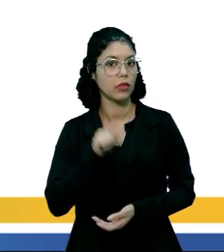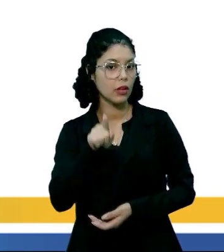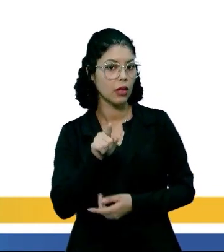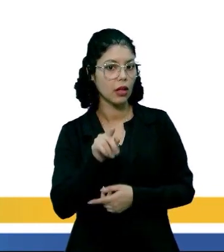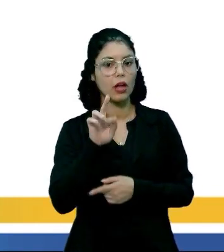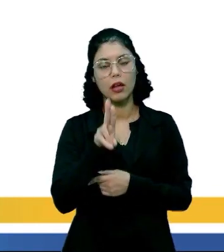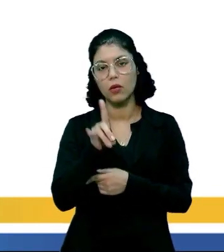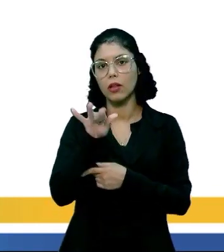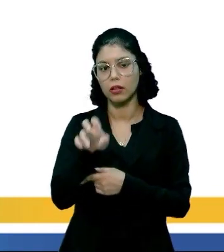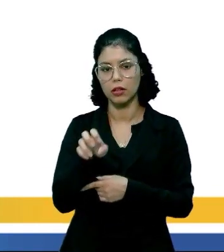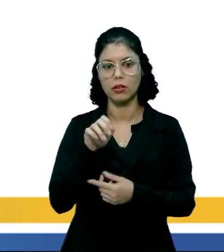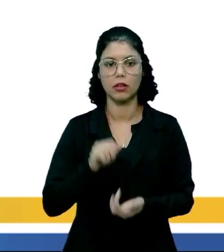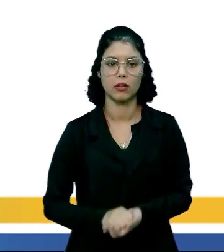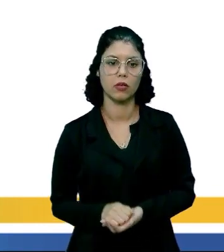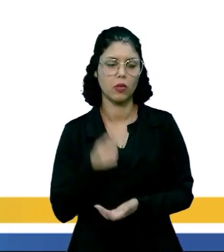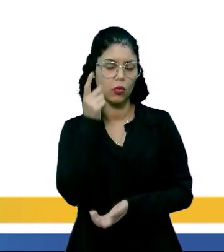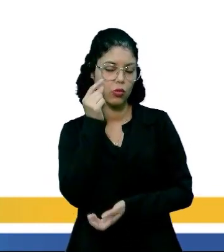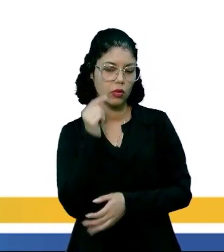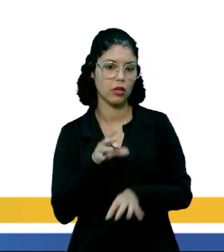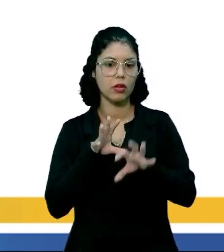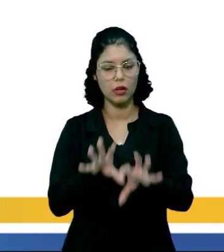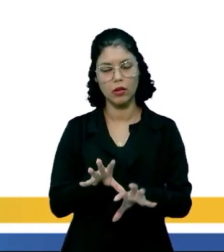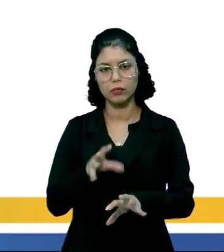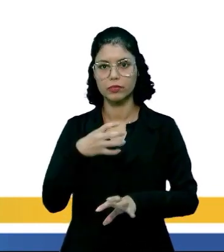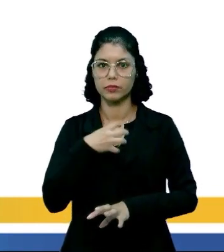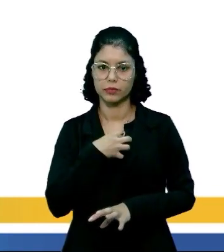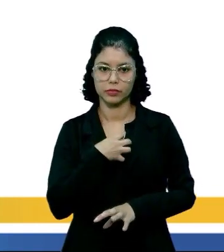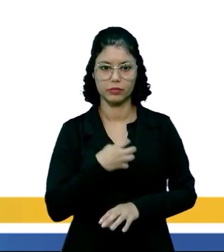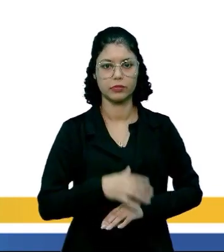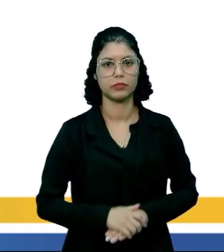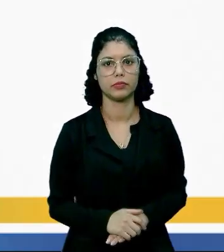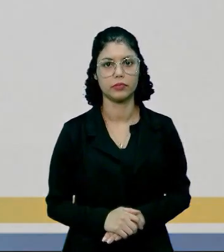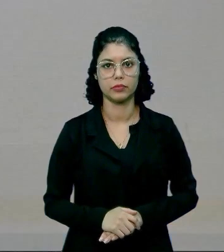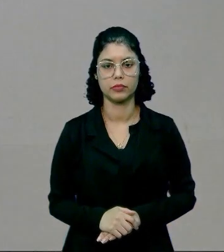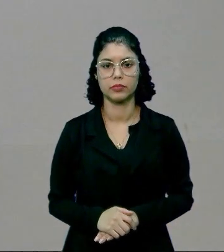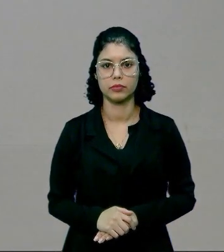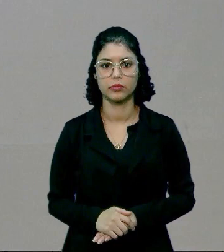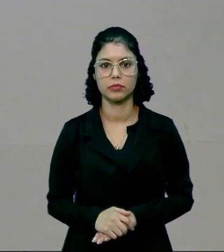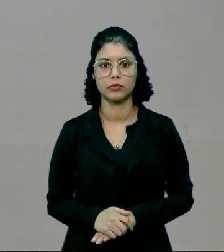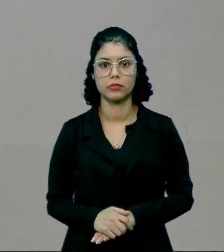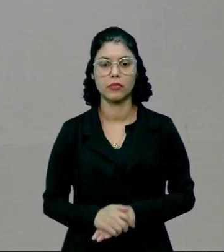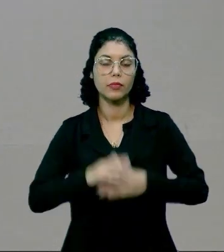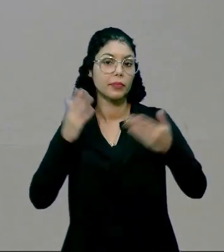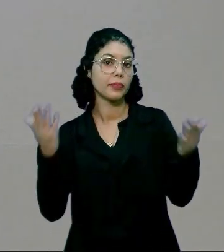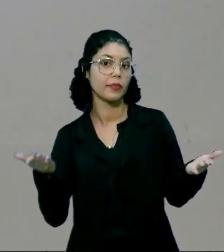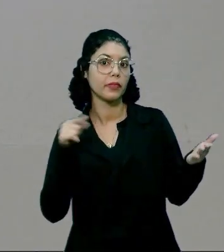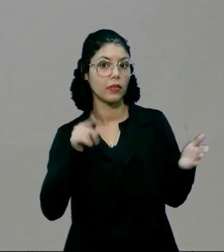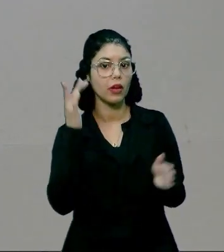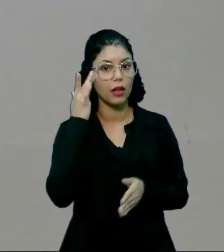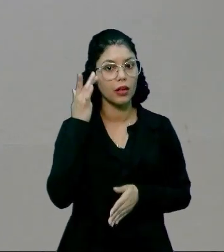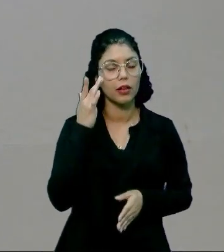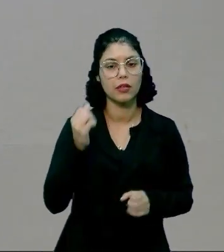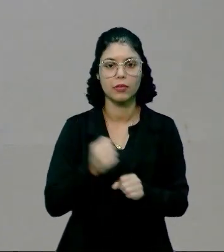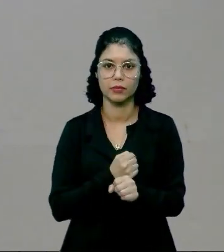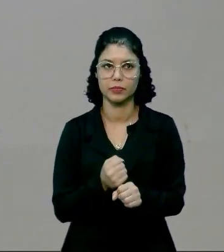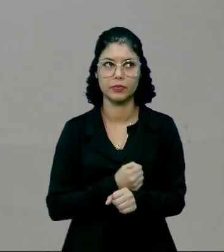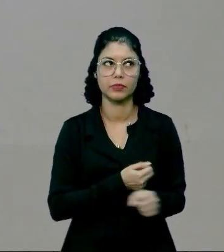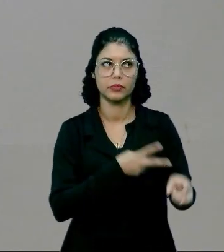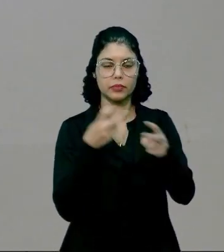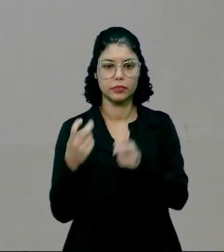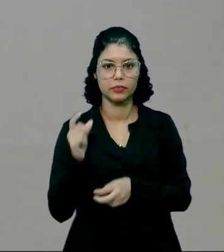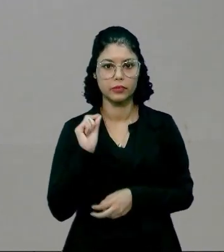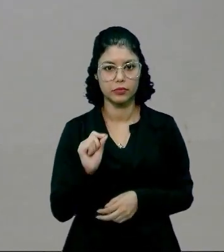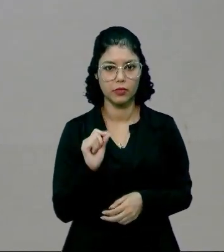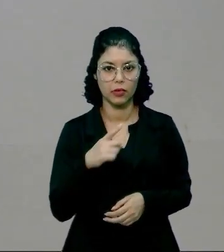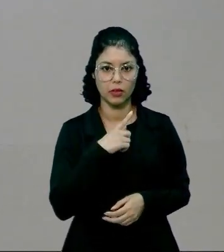esta regularidade, que sono este ser assim. E aí, o que achou da obra? Então, observa aqui